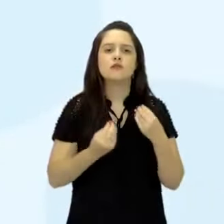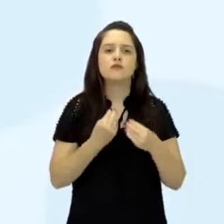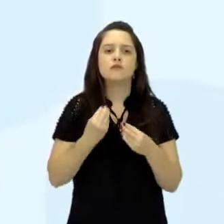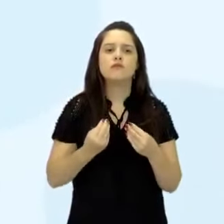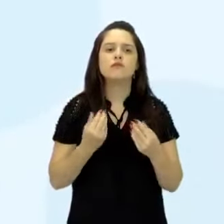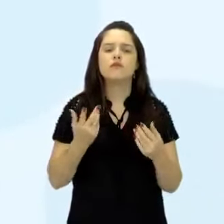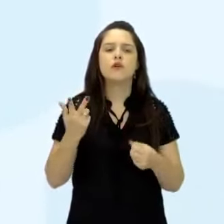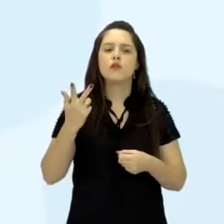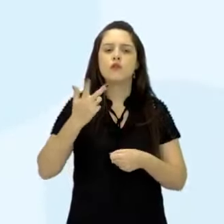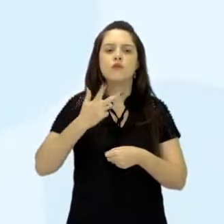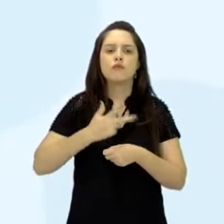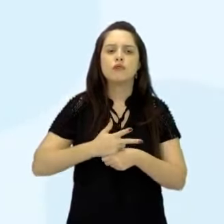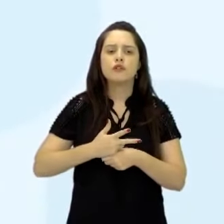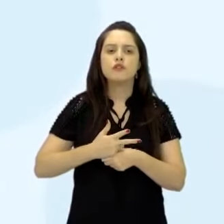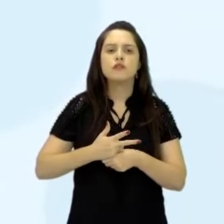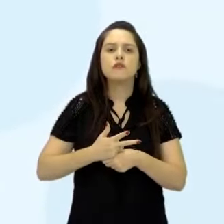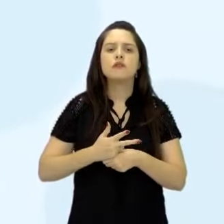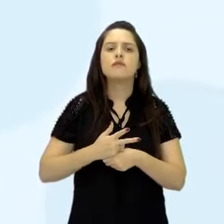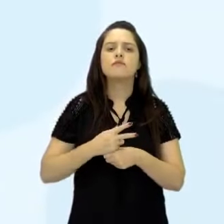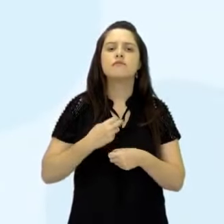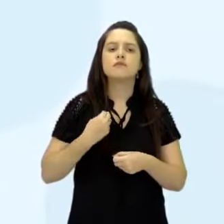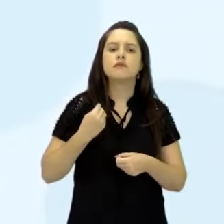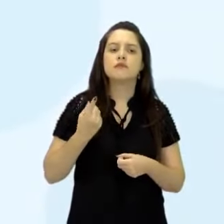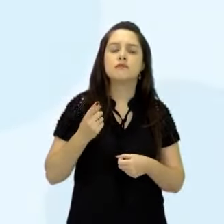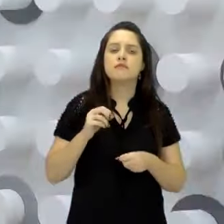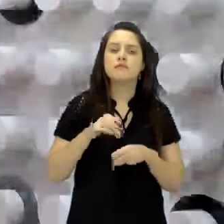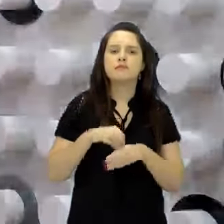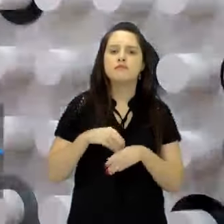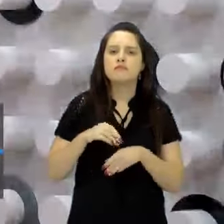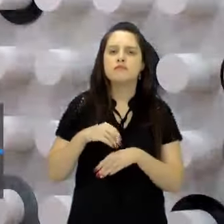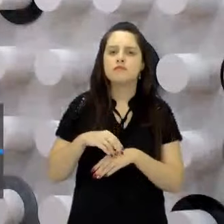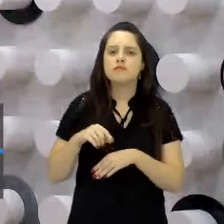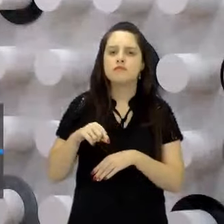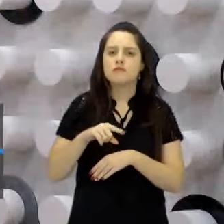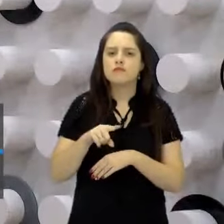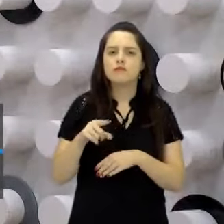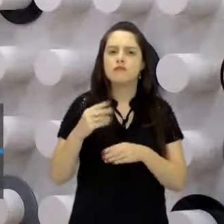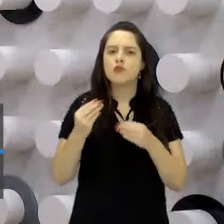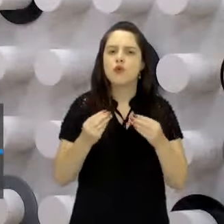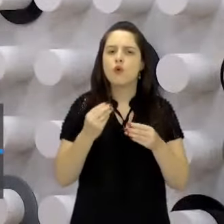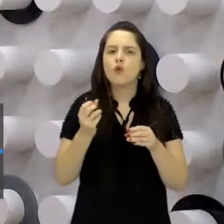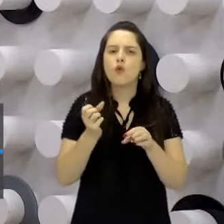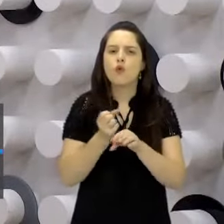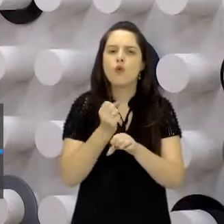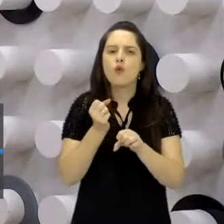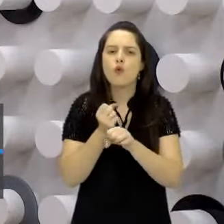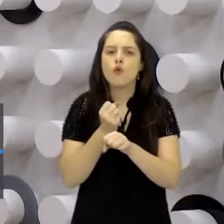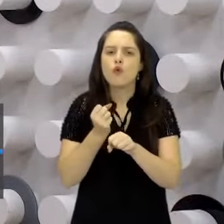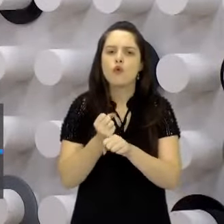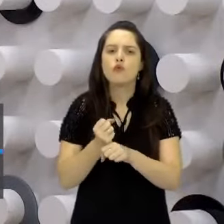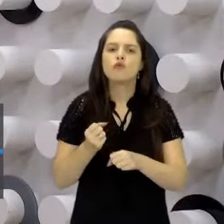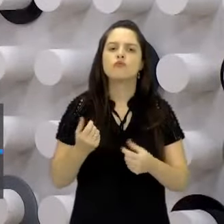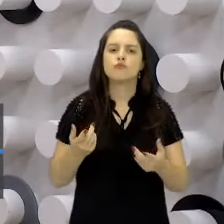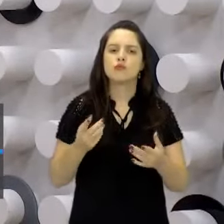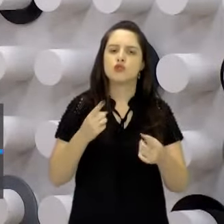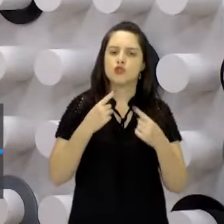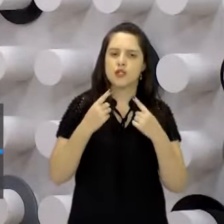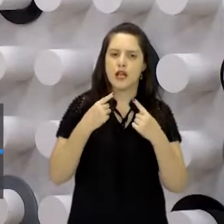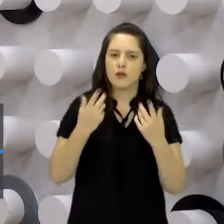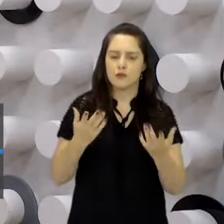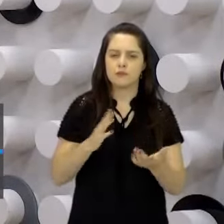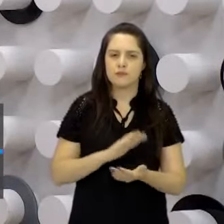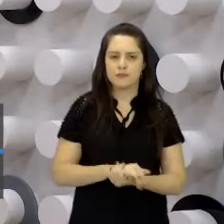uma um livro é ótimo, um vídeo que dá uma dica para vocês de como construir um diário de práticas e